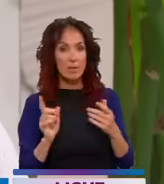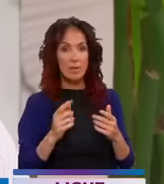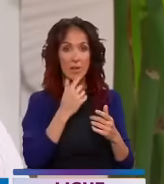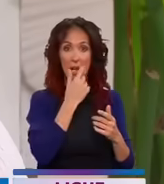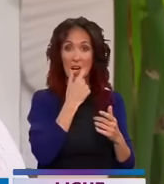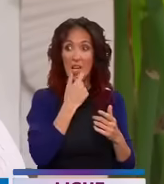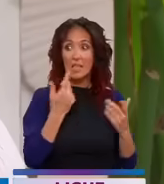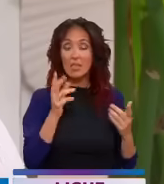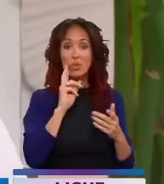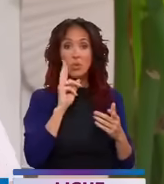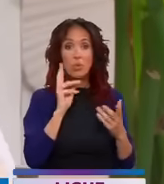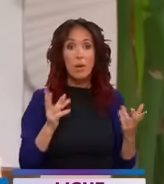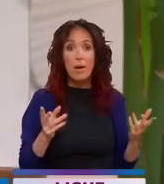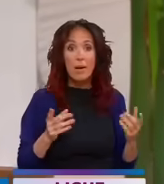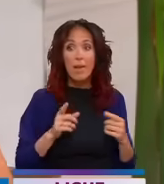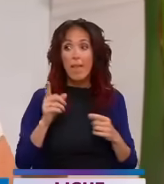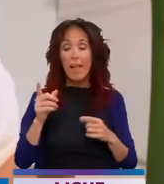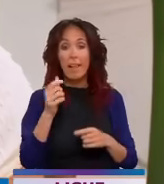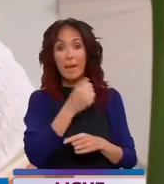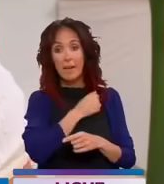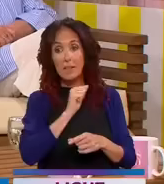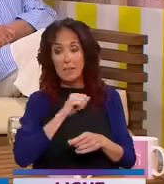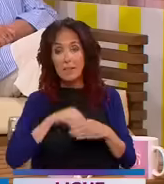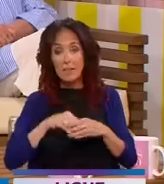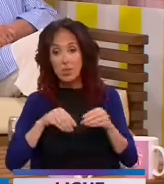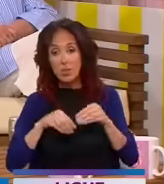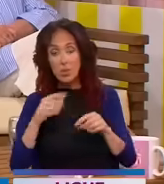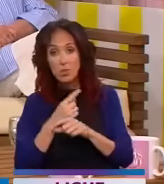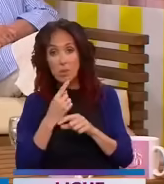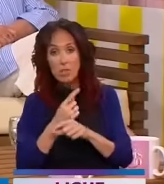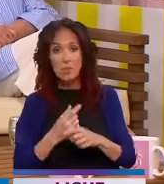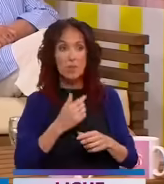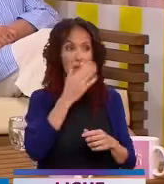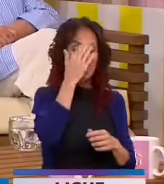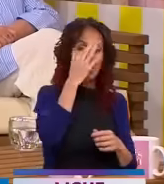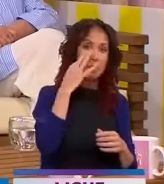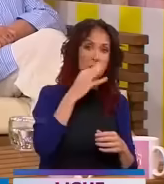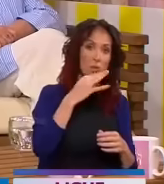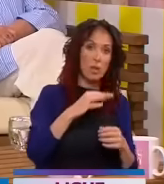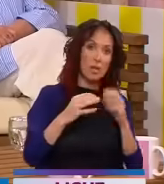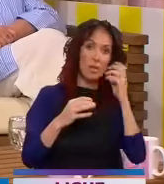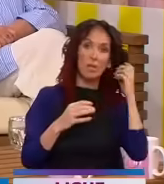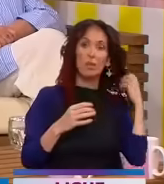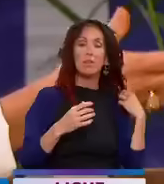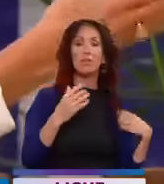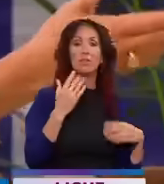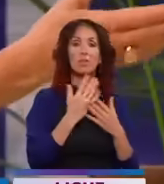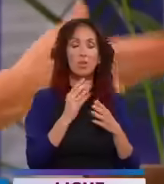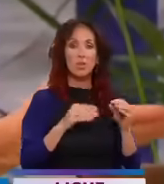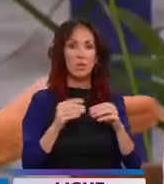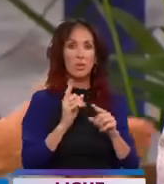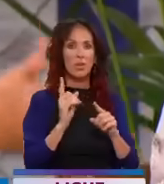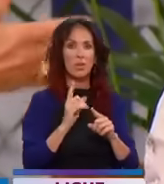Quando eles agora nem jogadores eram, atenção. Mas eles a Daniela agora... fez jogo. Por isso, acho que é natural. Claro. E não era só jogo. Que interesse tem